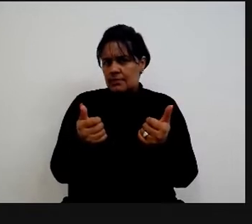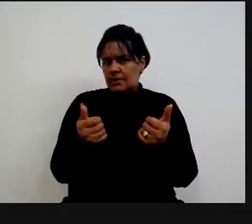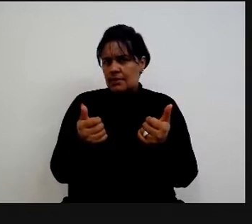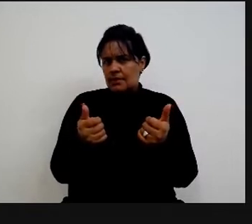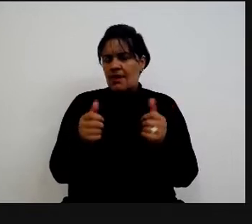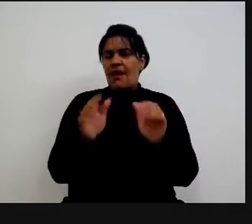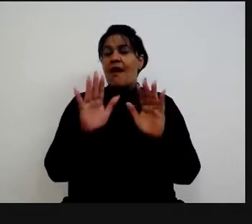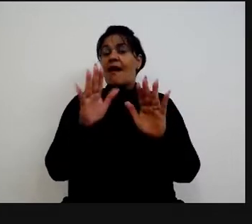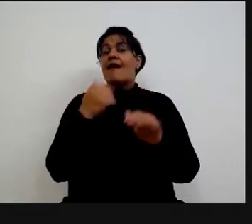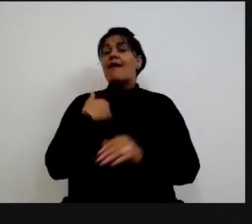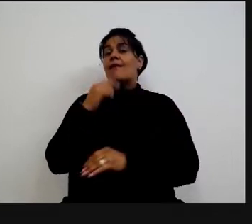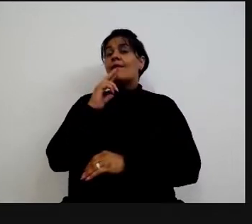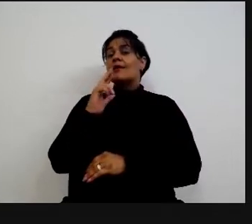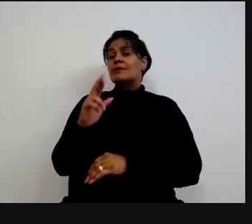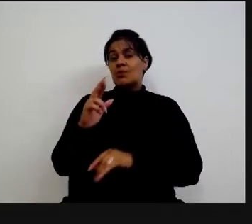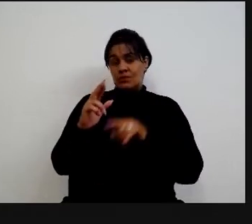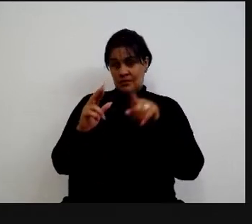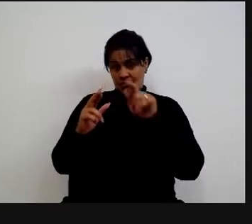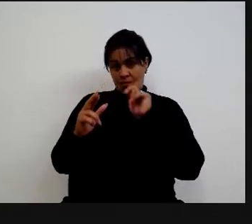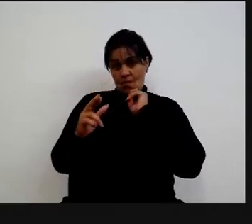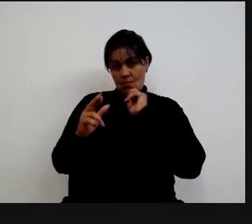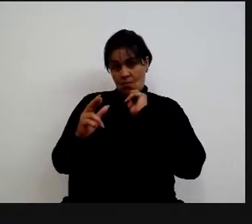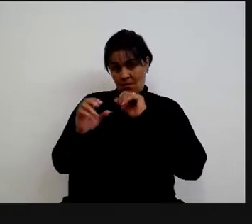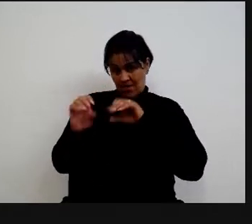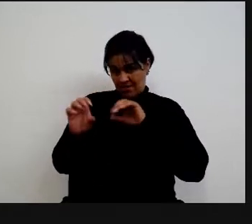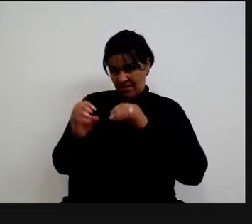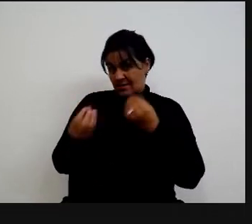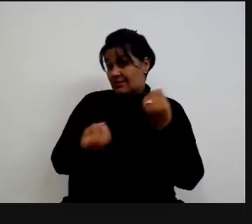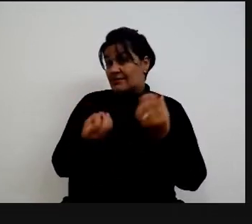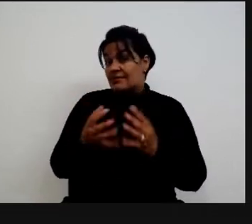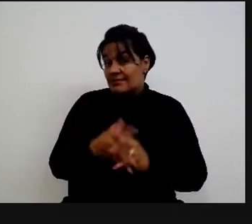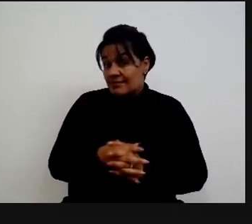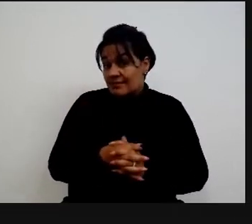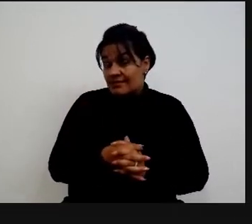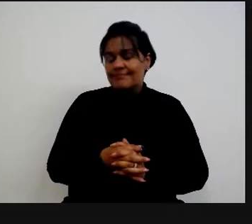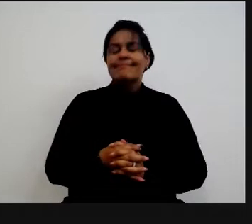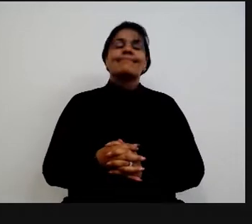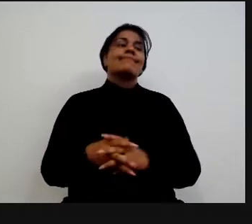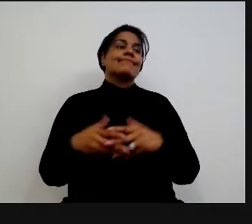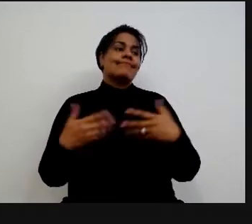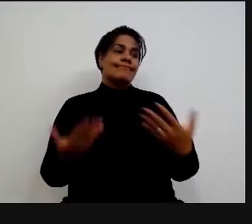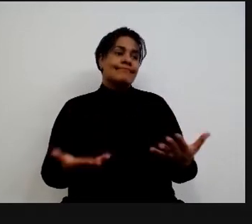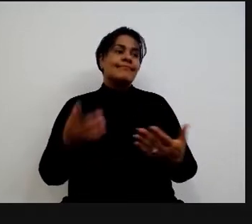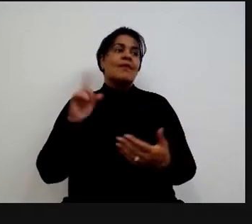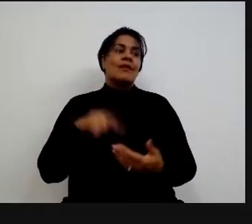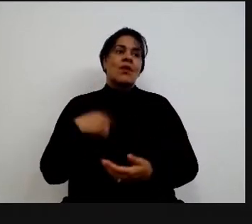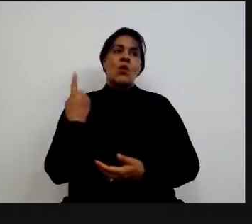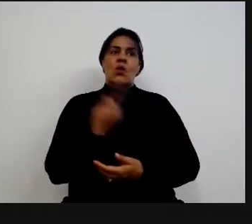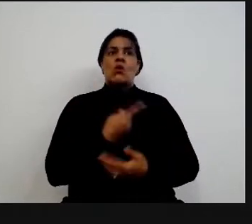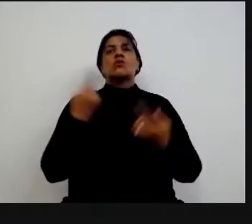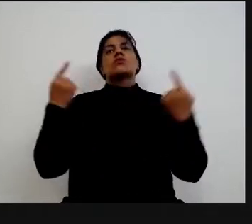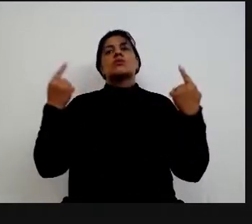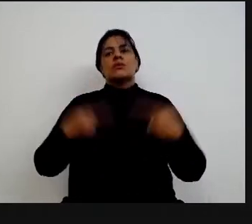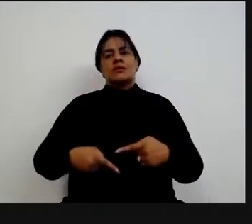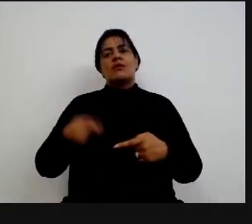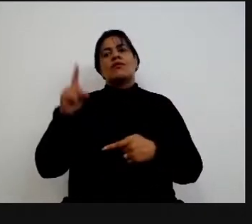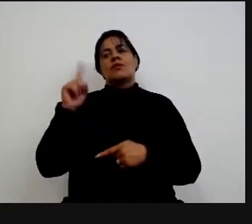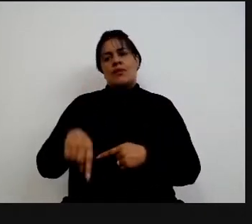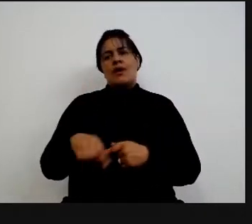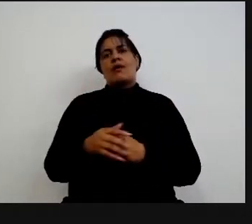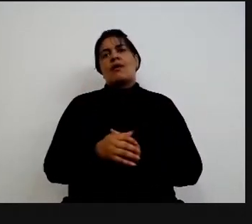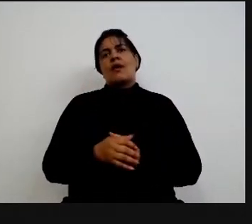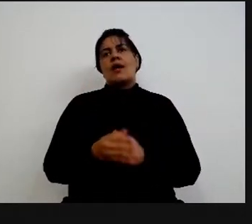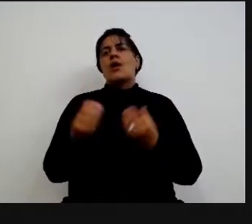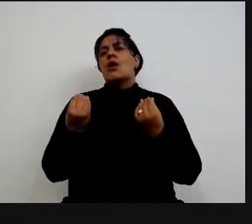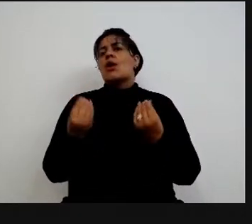qual é o efeito que ela tem. Então, é isso, acho que o desafio nosso é como que a gente segue aí, avançando nesse meio